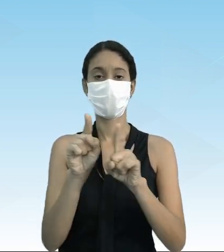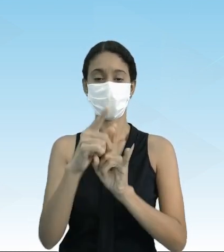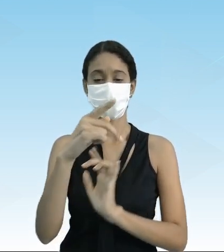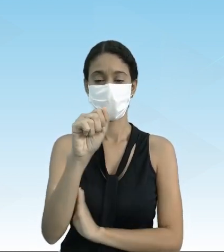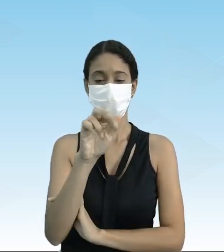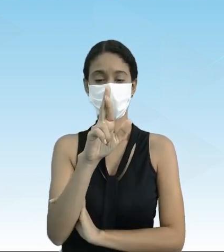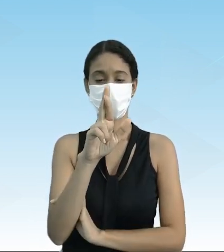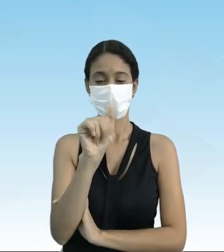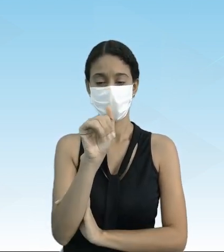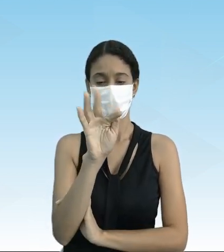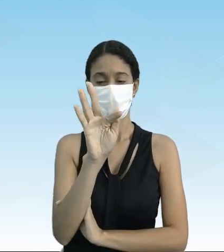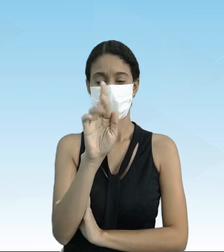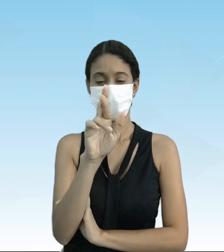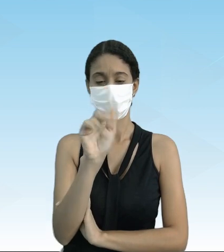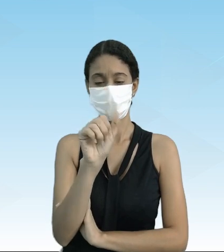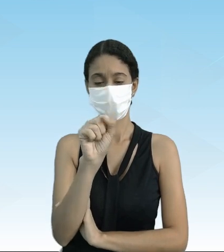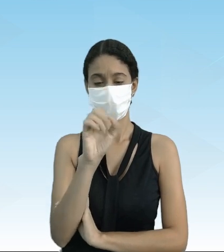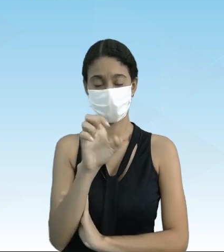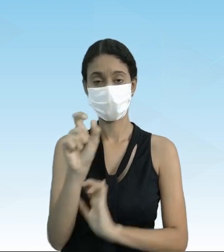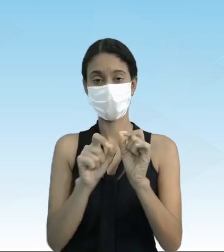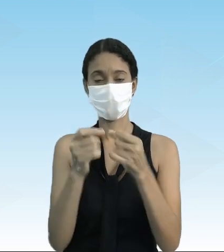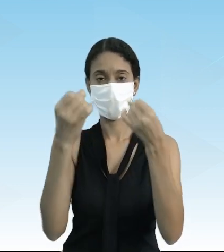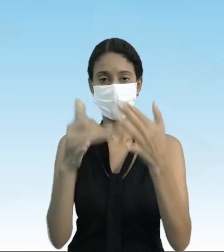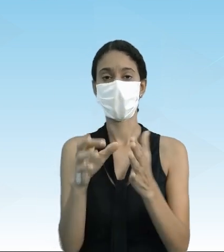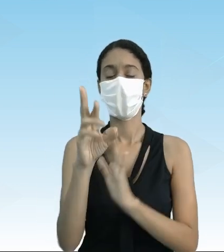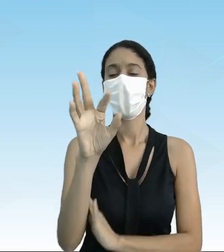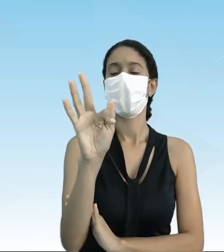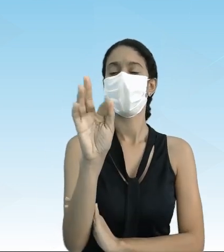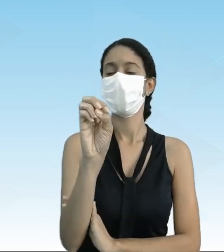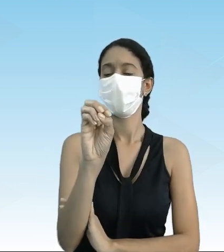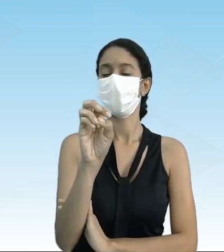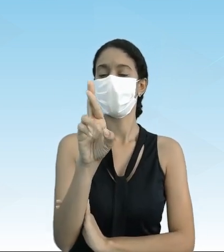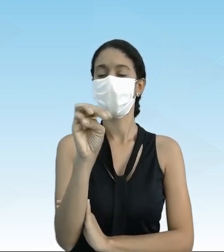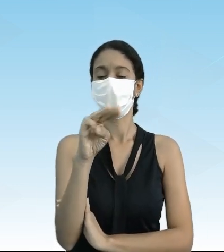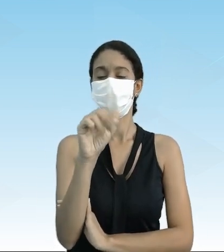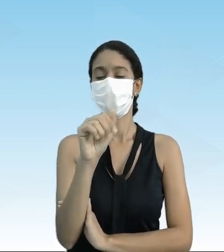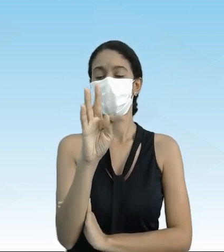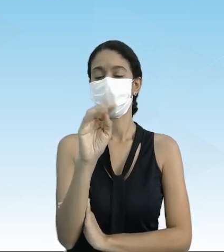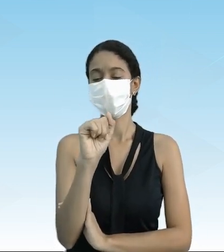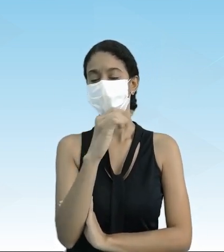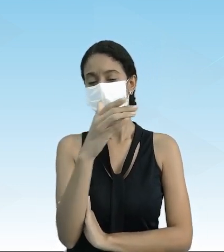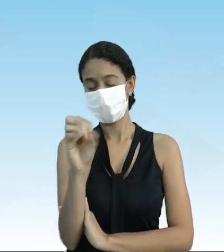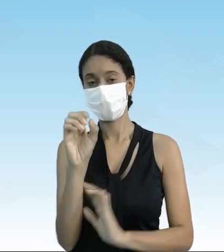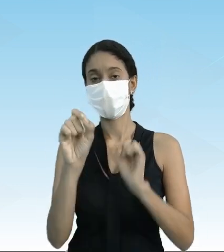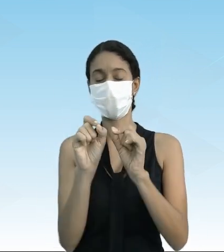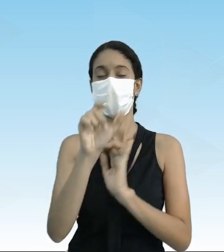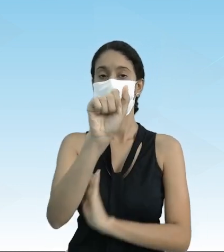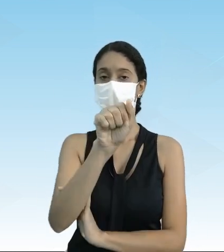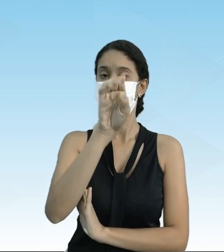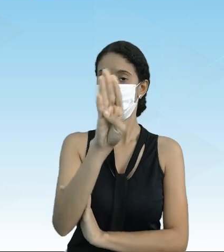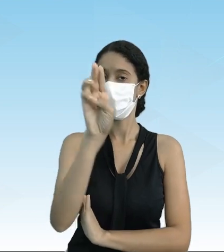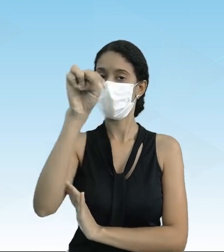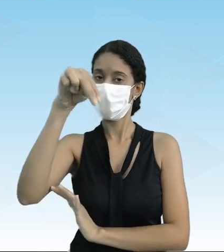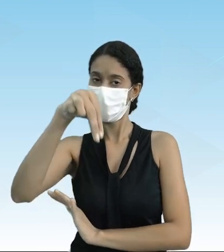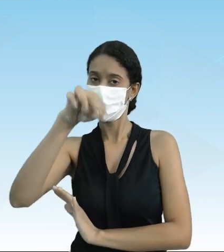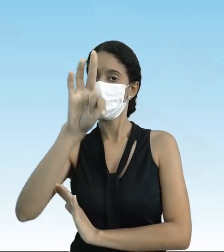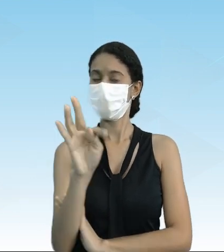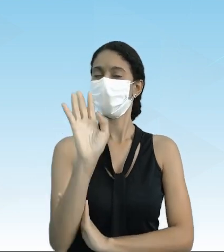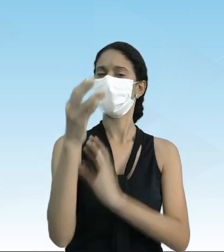passada, falei com vocês justamente sobre ABNT, iniciar a ABNT. Vocês que com o seu TCF,